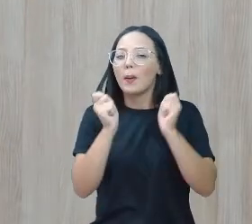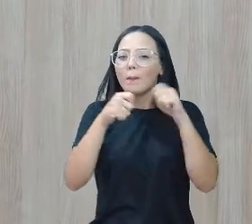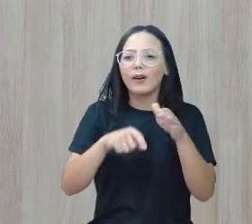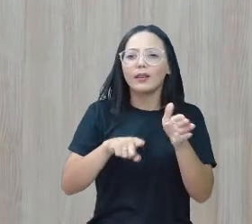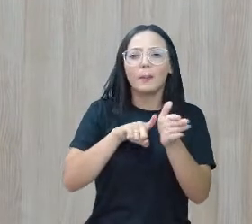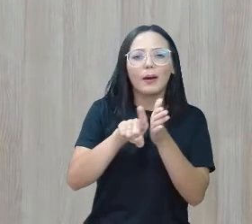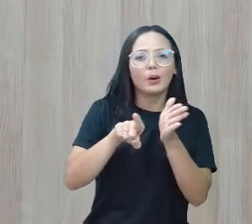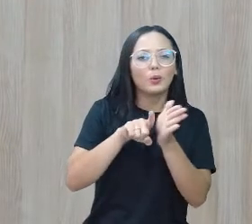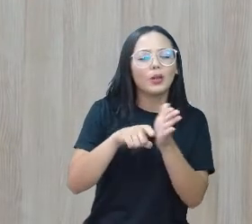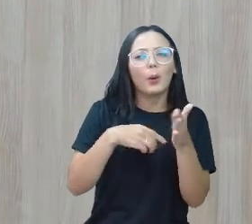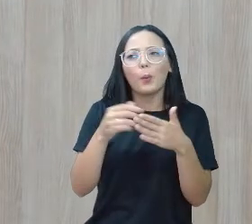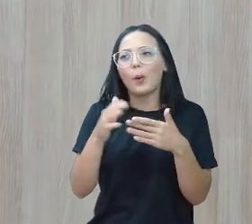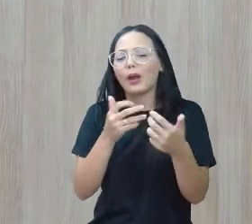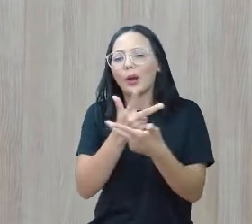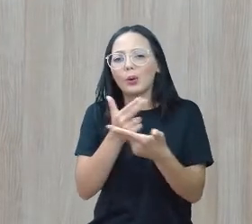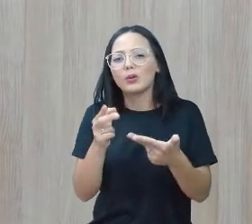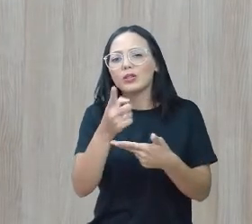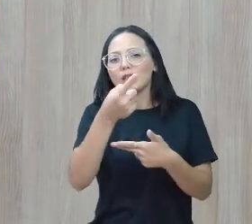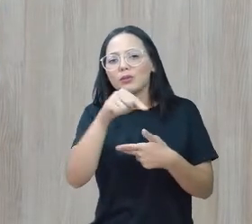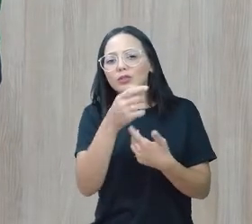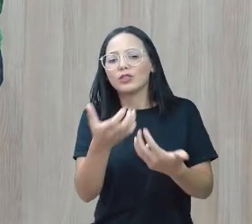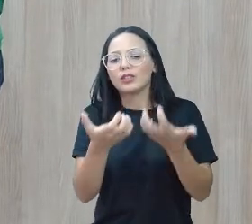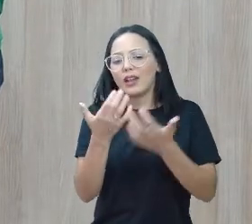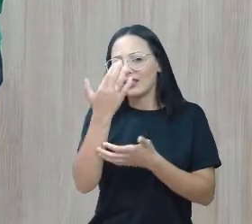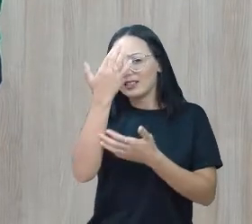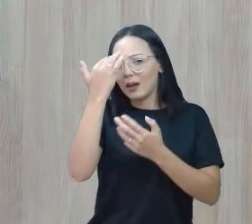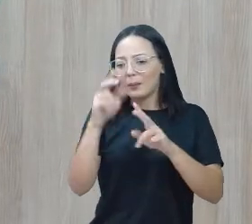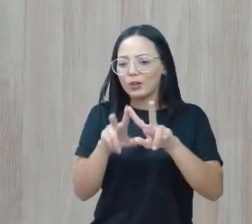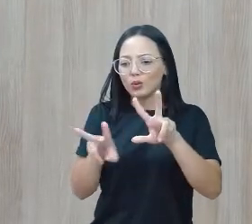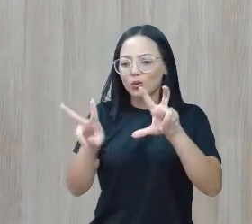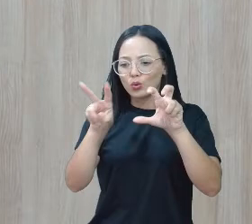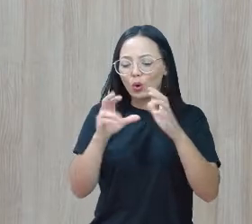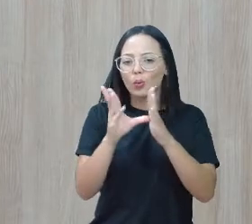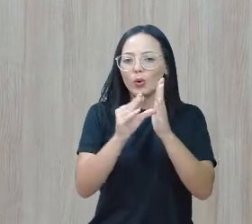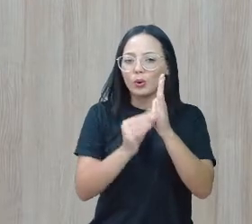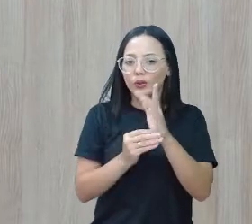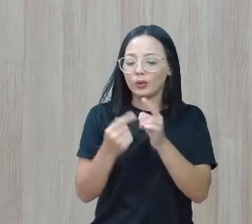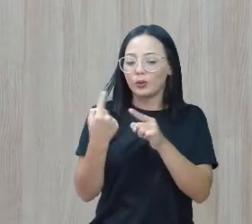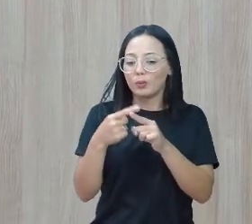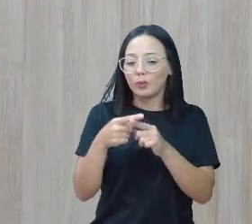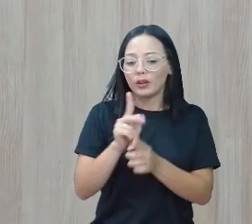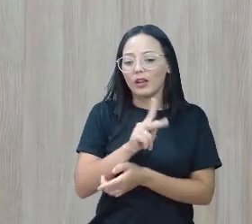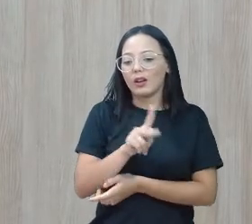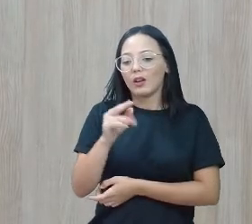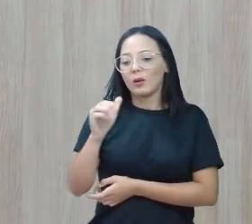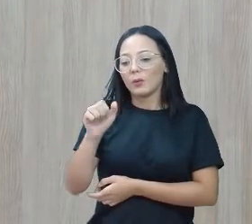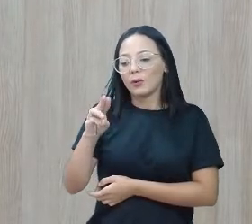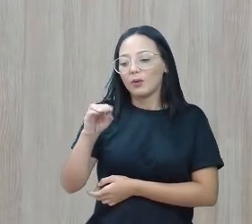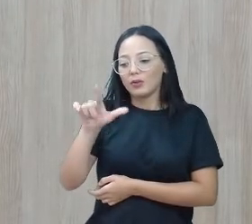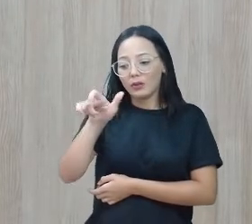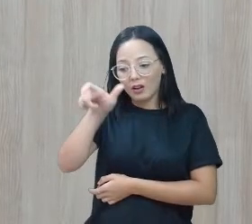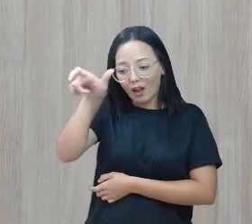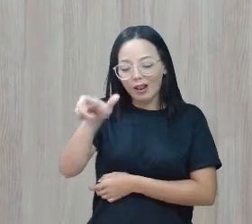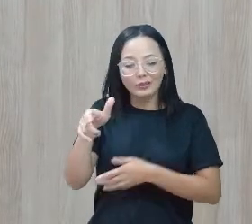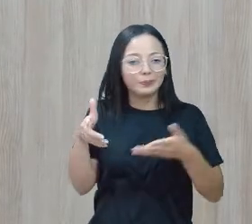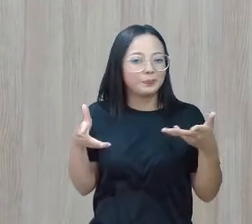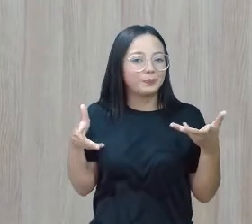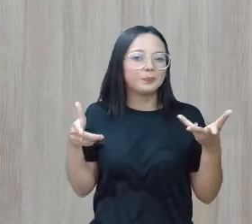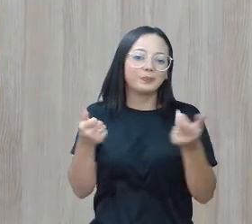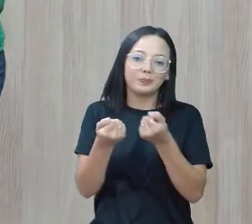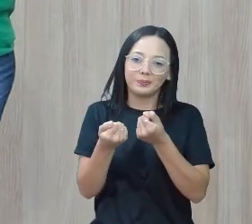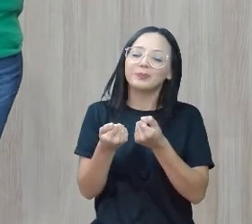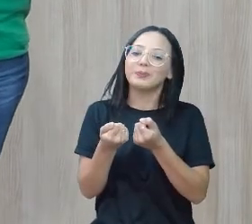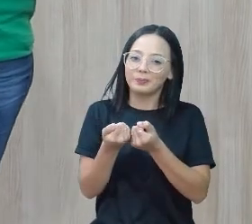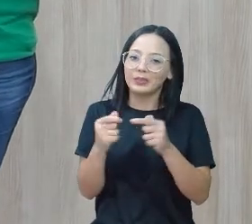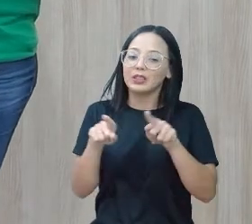O que vocês quiserem saber sobre o conteúdo, porque a professora Camille, olha, é maravilhosa. E ela vai